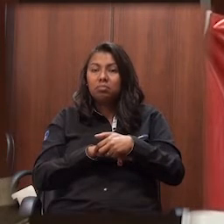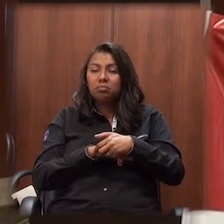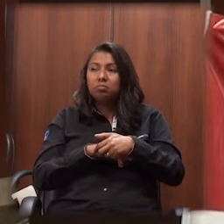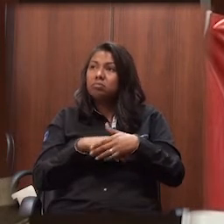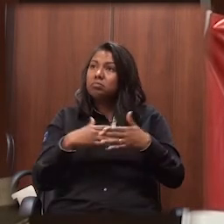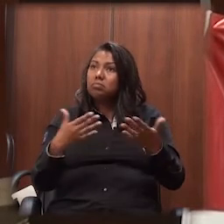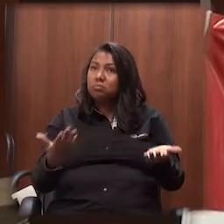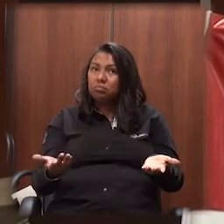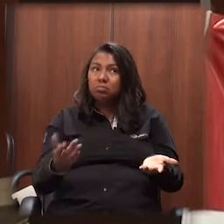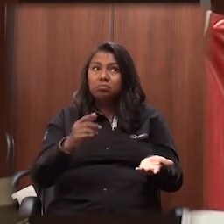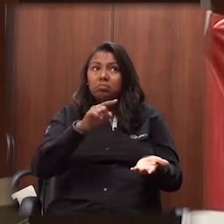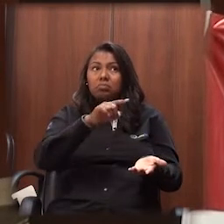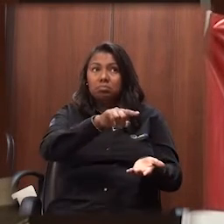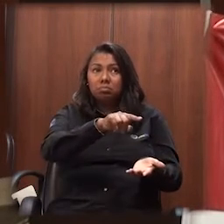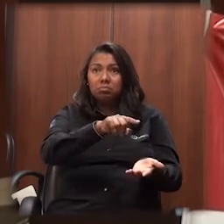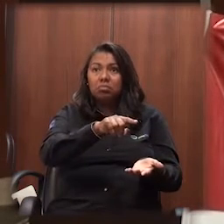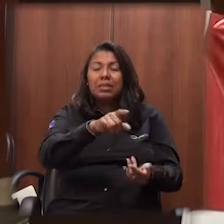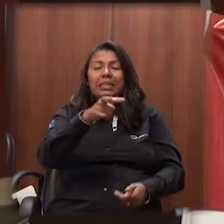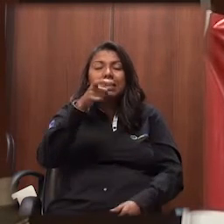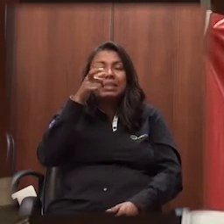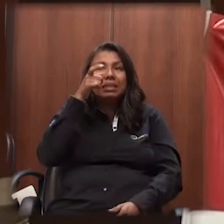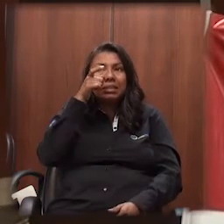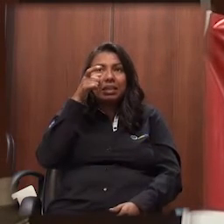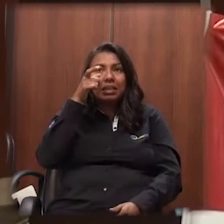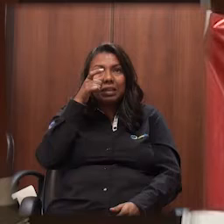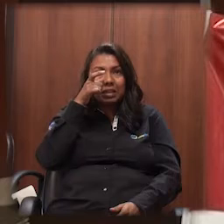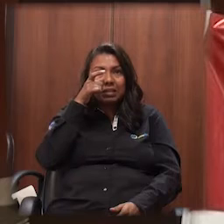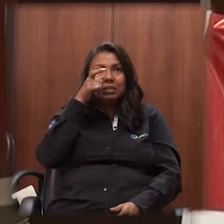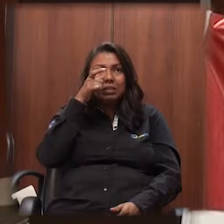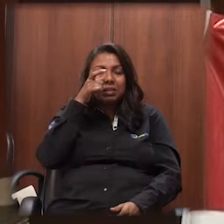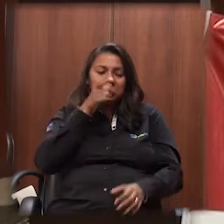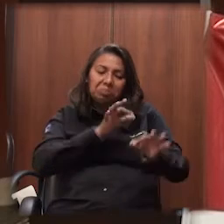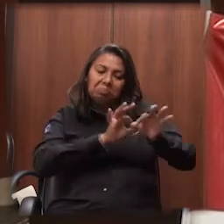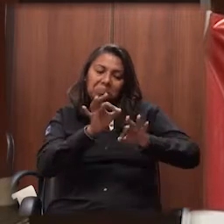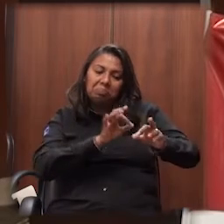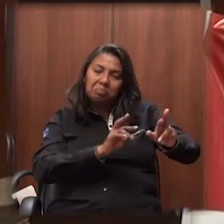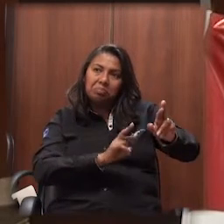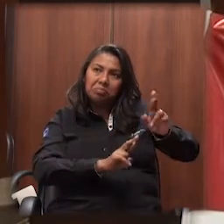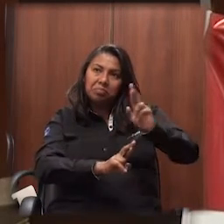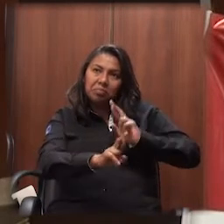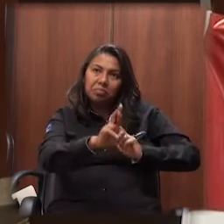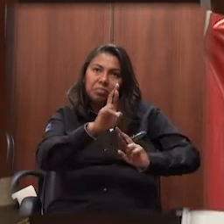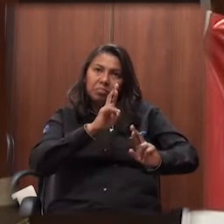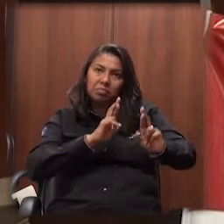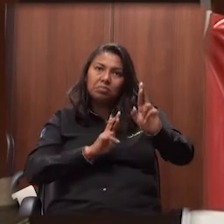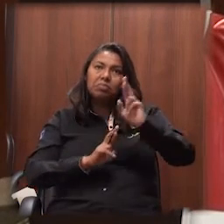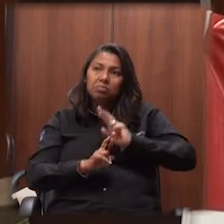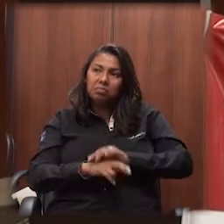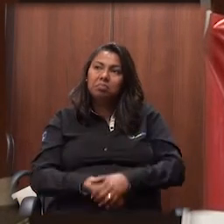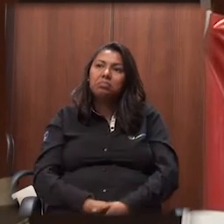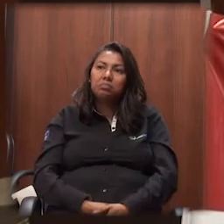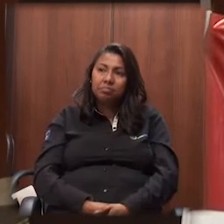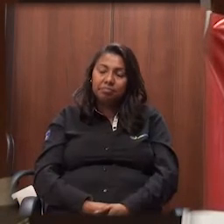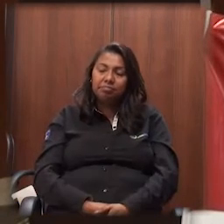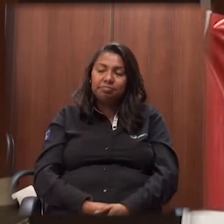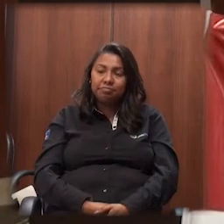fato sinalizaram o interesse por produzir respostas ao questionário. Então,